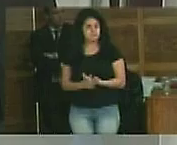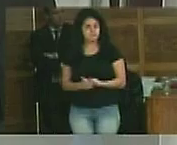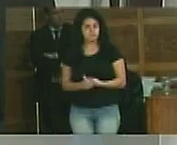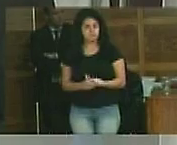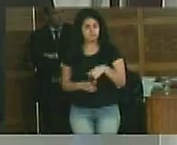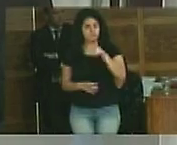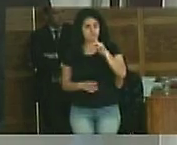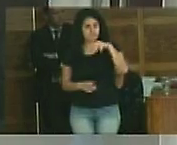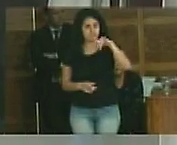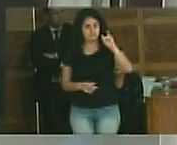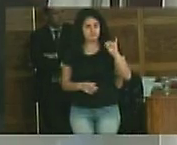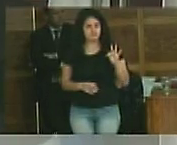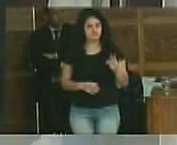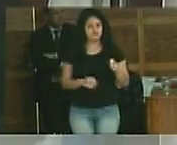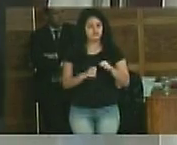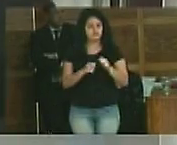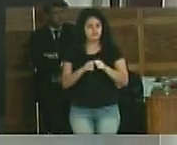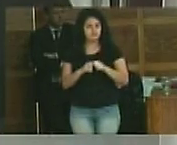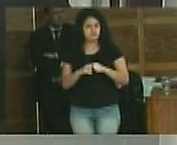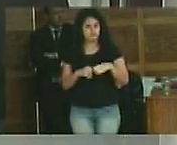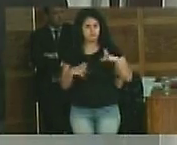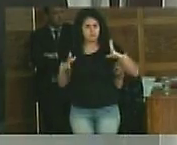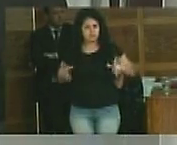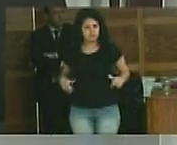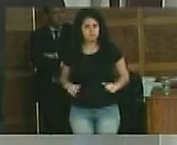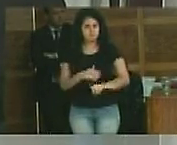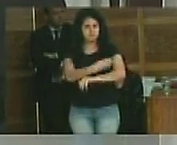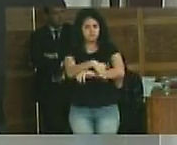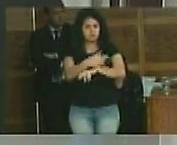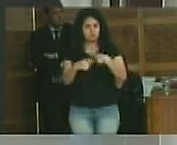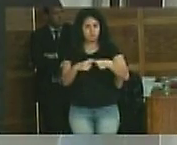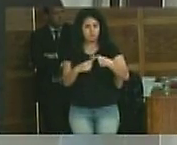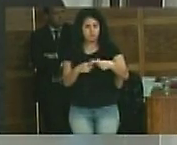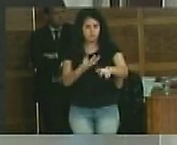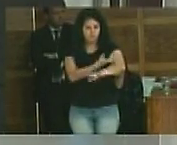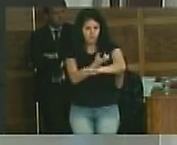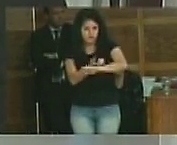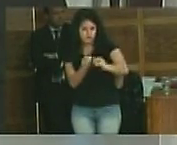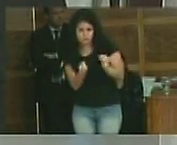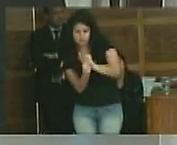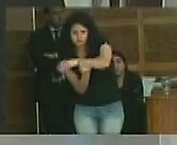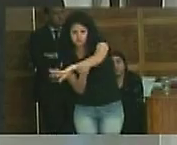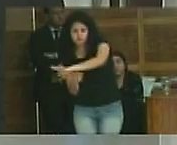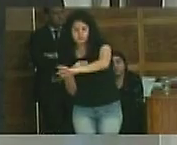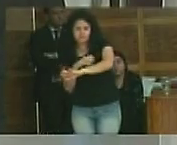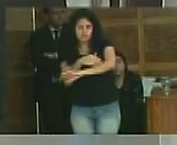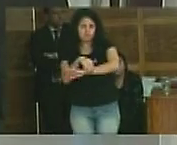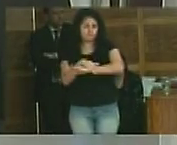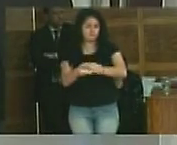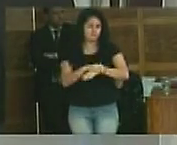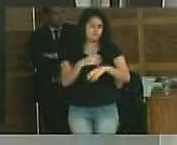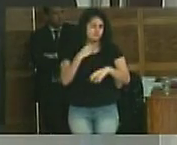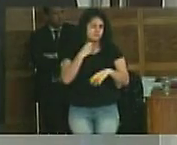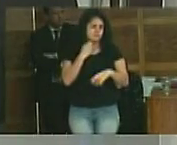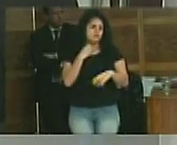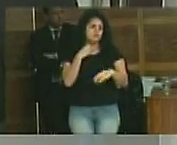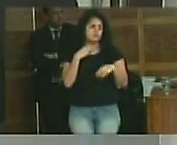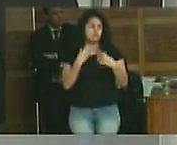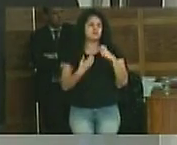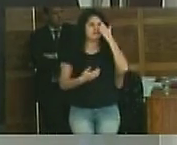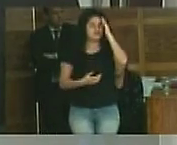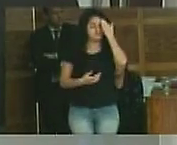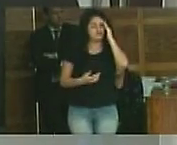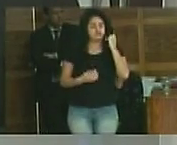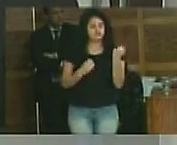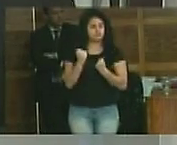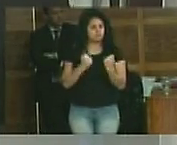do DENIT que faça uma limpeza na estrada. Os matos estão invadindo a estrada. E para quem entende um pouco de trânsito, o